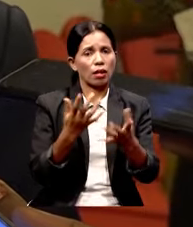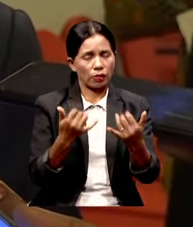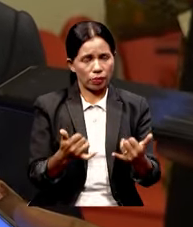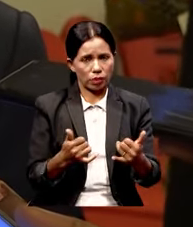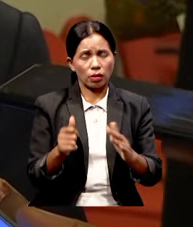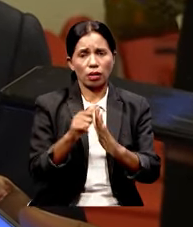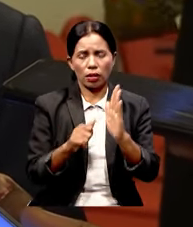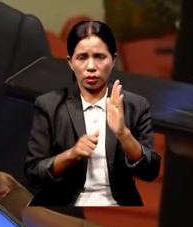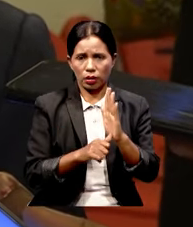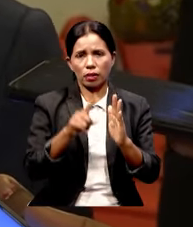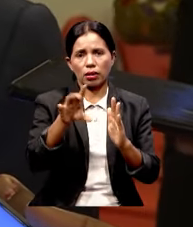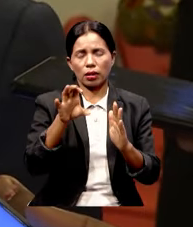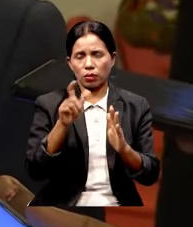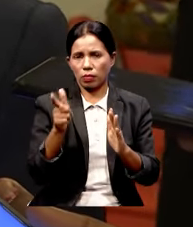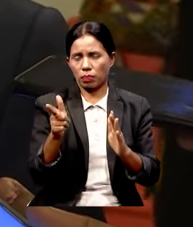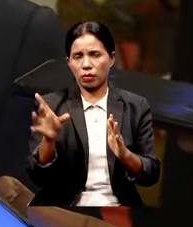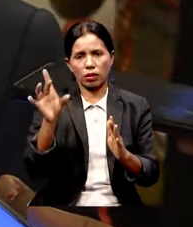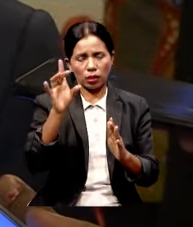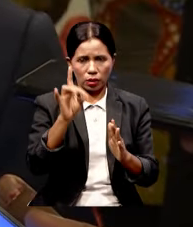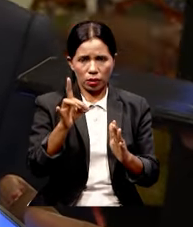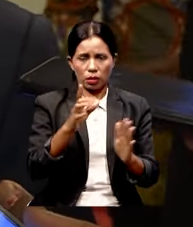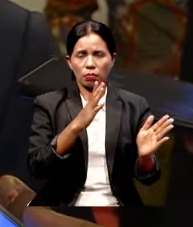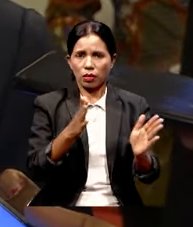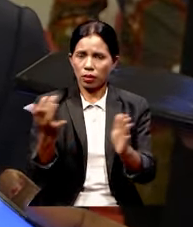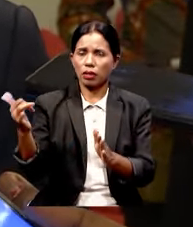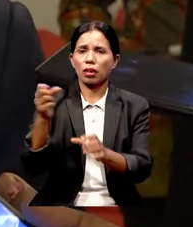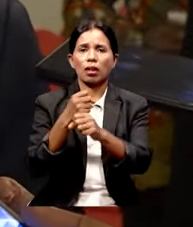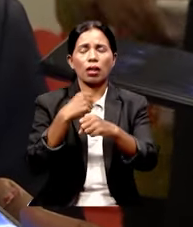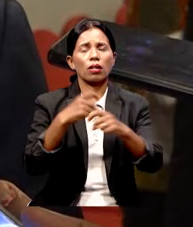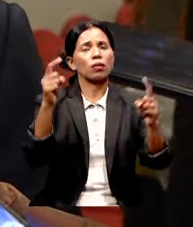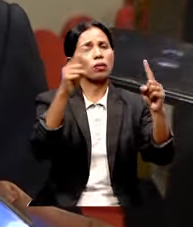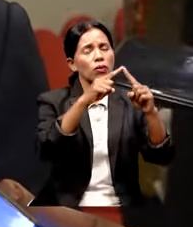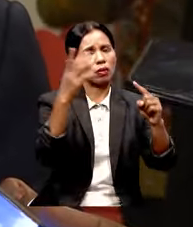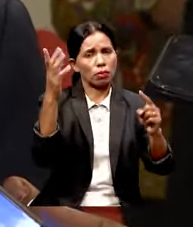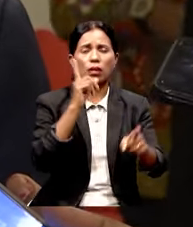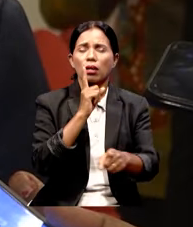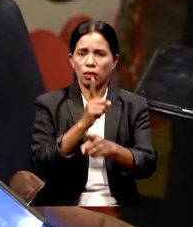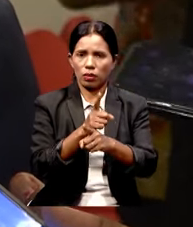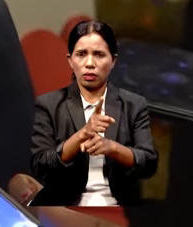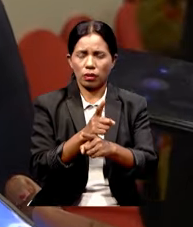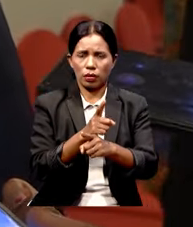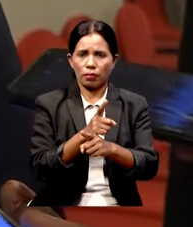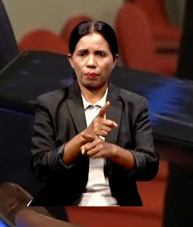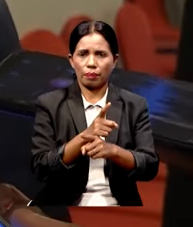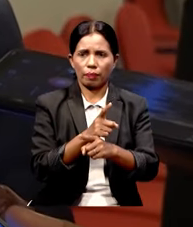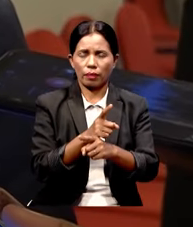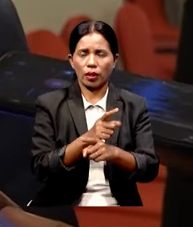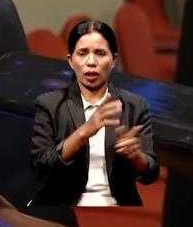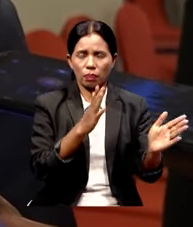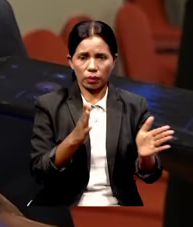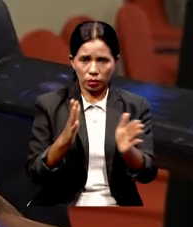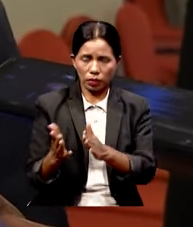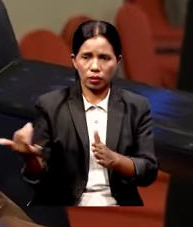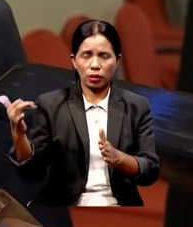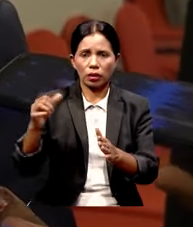Artigo 128, né? Processo não vai ser halto hermane, né? Los. E processo não vai